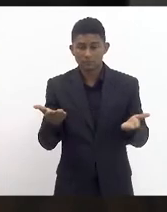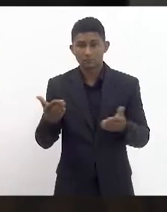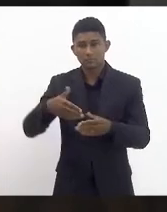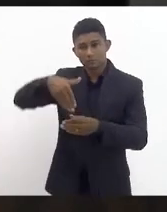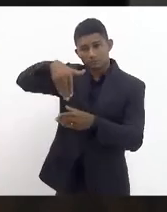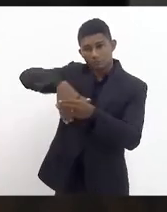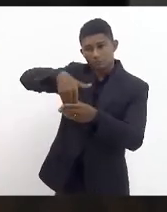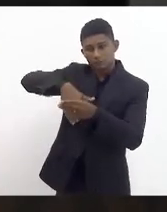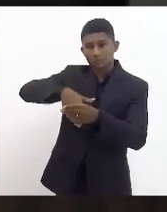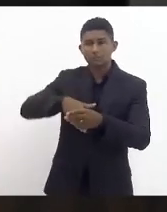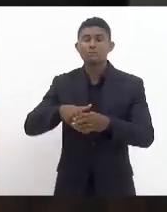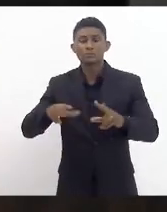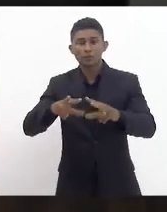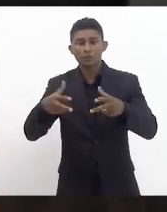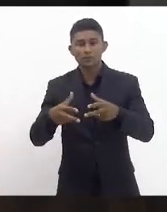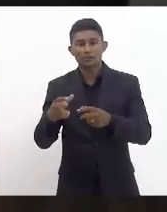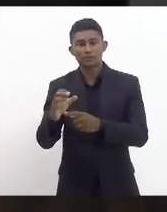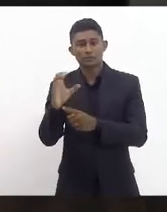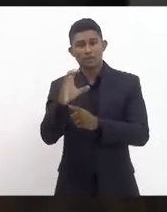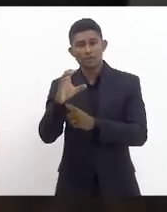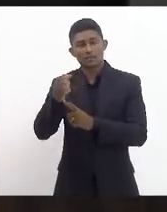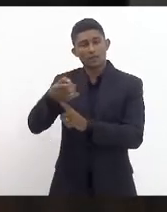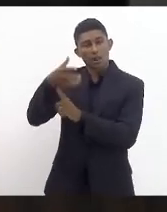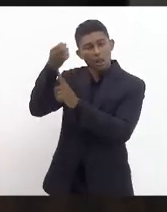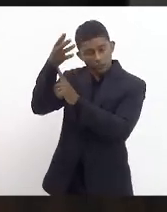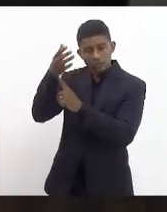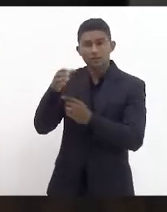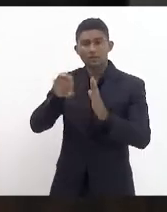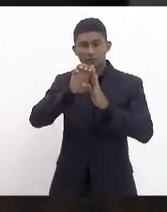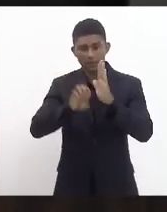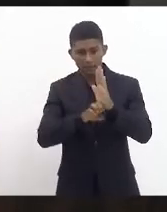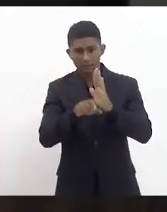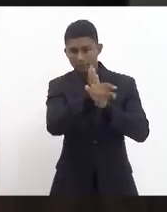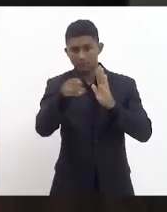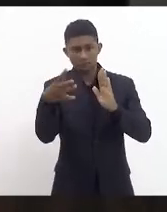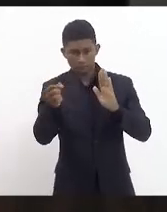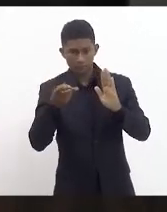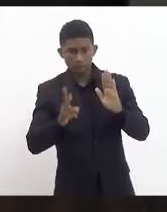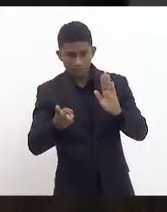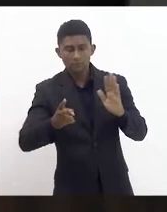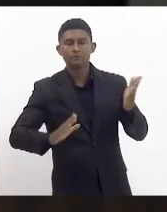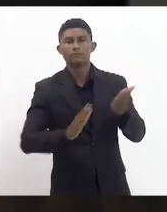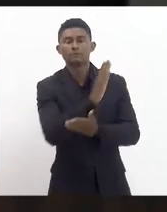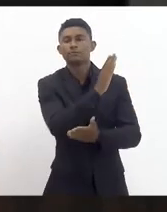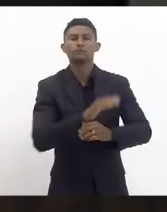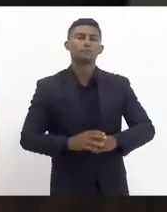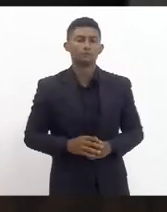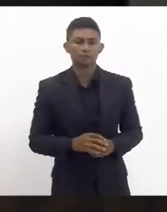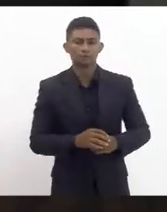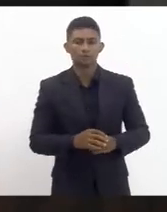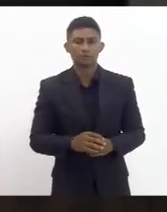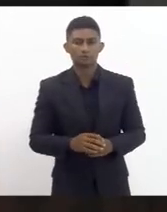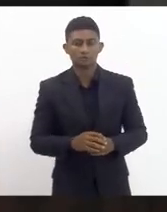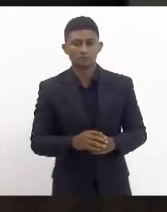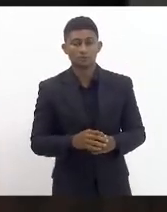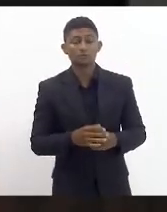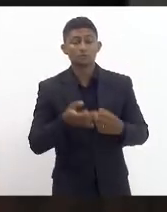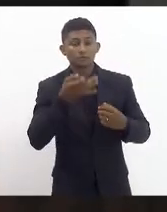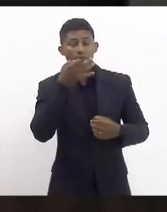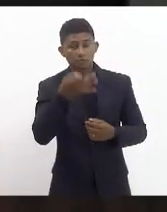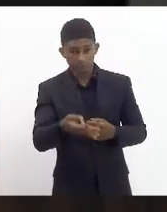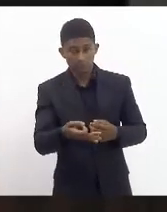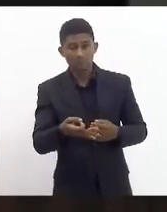parecer da Comissão de Ciência e Tecnologia com emendas. Senhores que aprovam, permaneçam como estão. Aprovado. Em votação, o parecer da Comissão de Constituição e